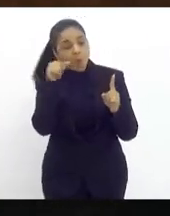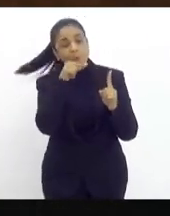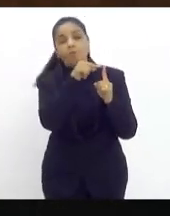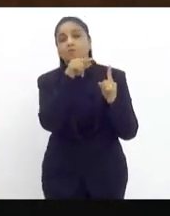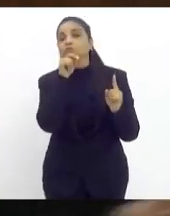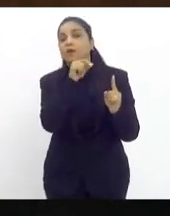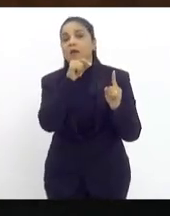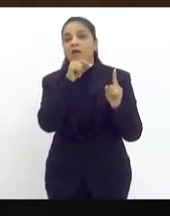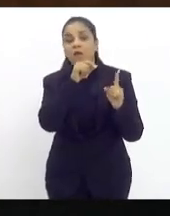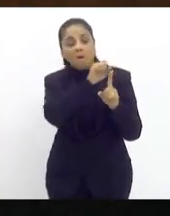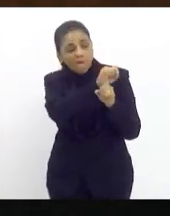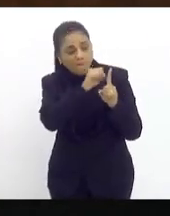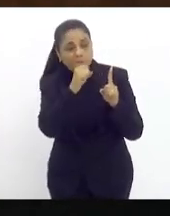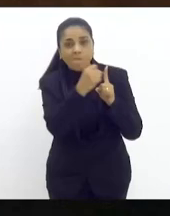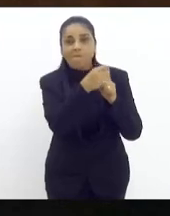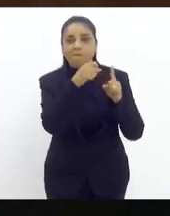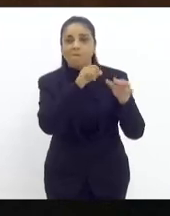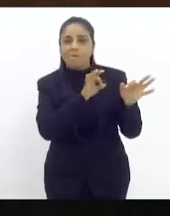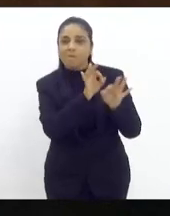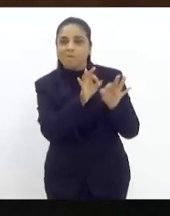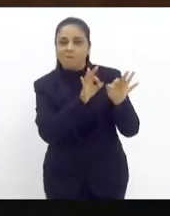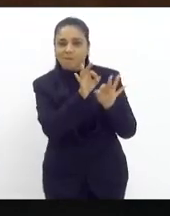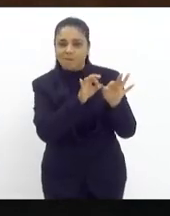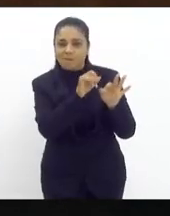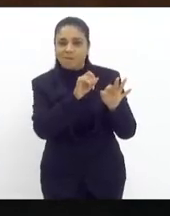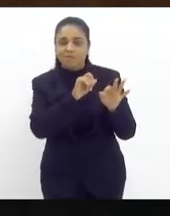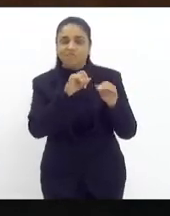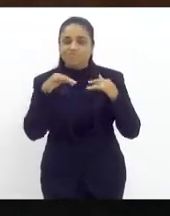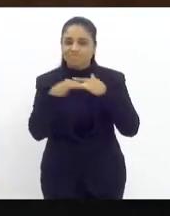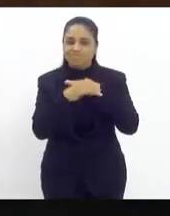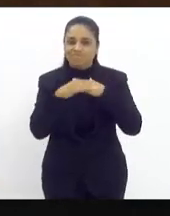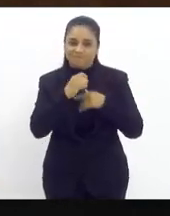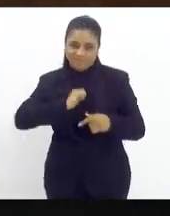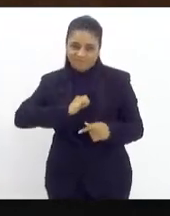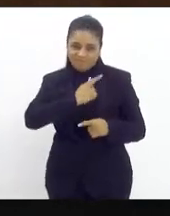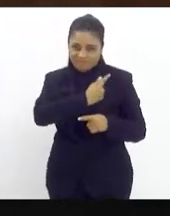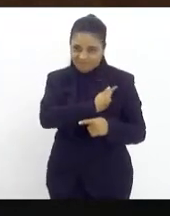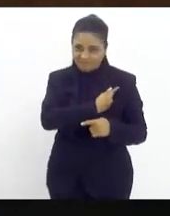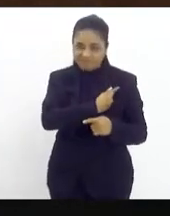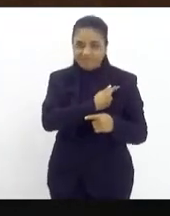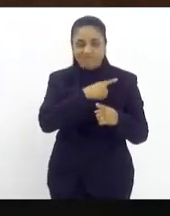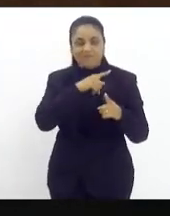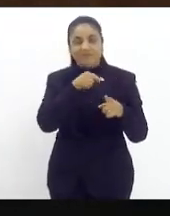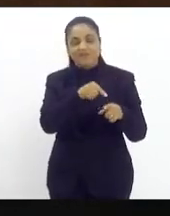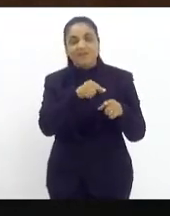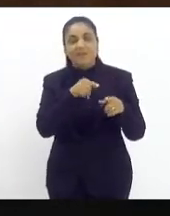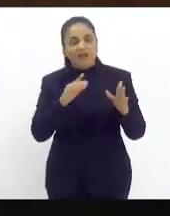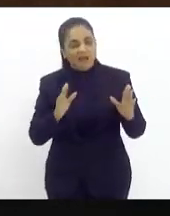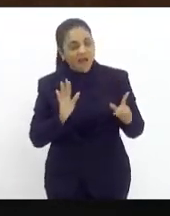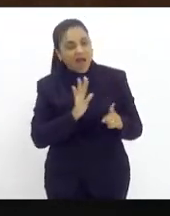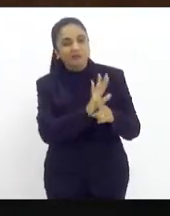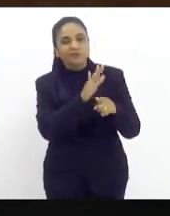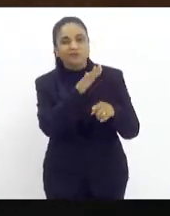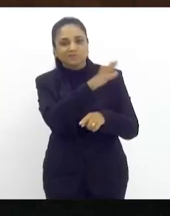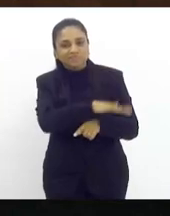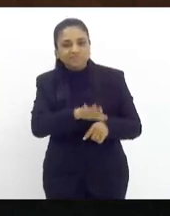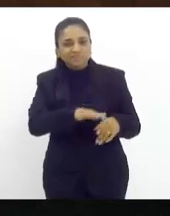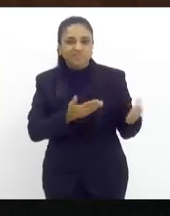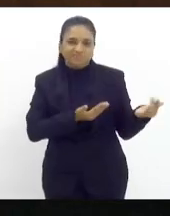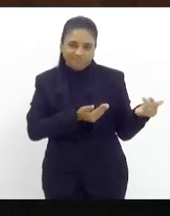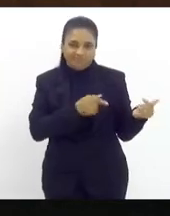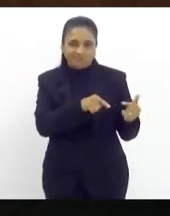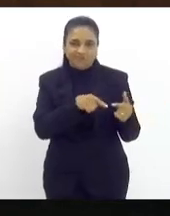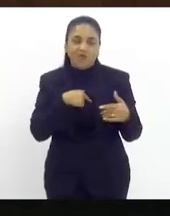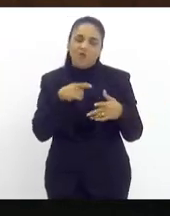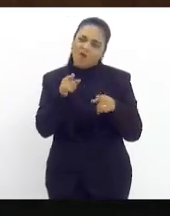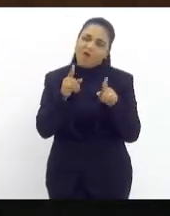social dele que é onde Visa ajudar muitos moleques lá de São Gonçalo Meu Irmão tamo junto e mais tarde final de semana se Deus quiser eu vou te pegar